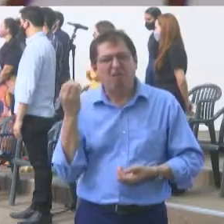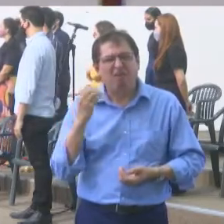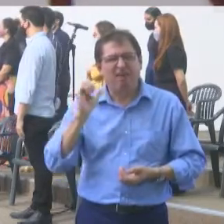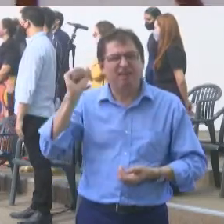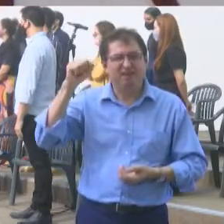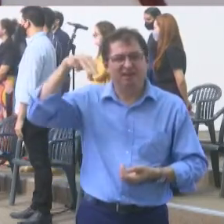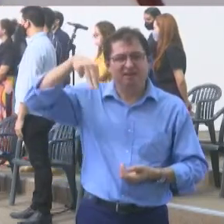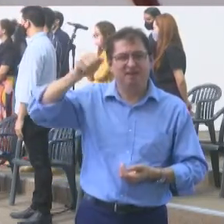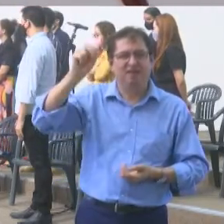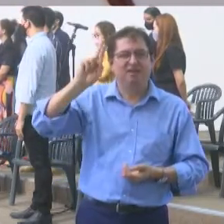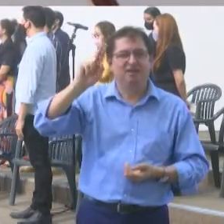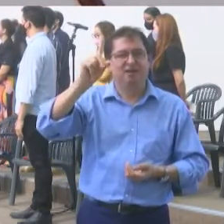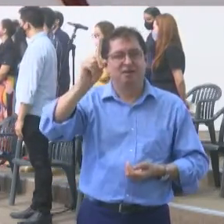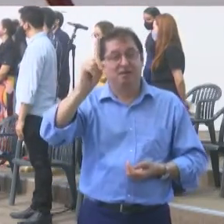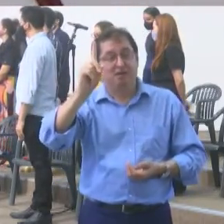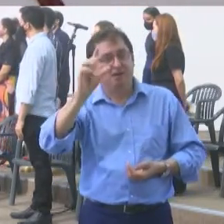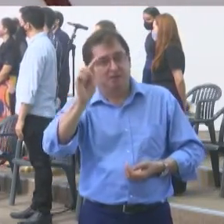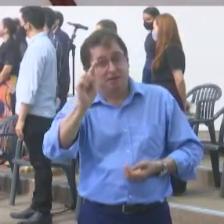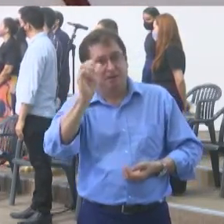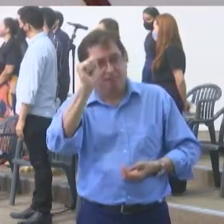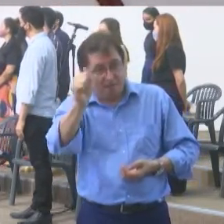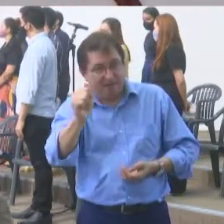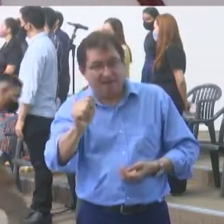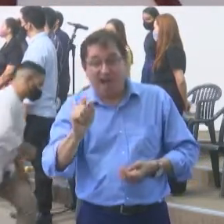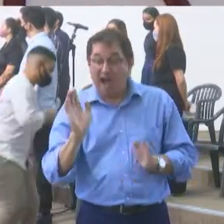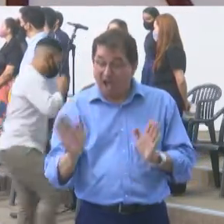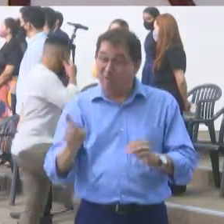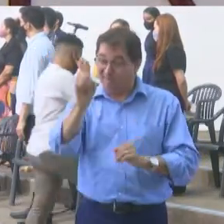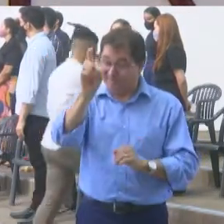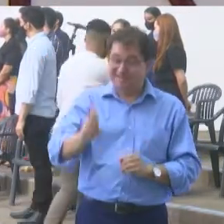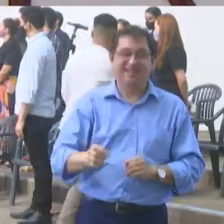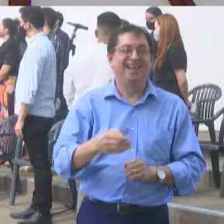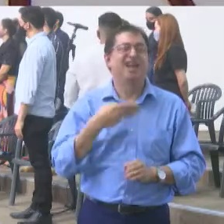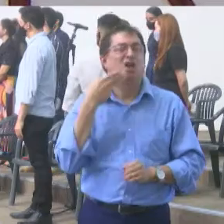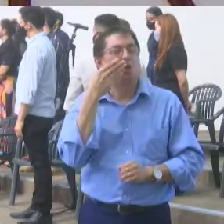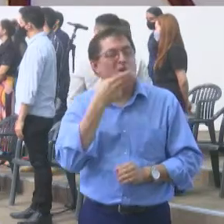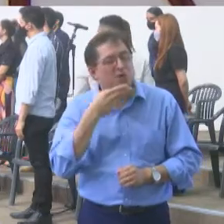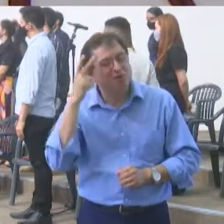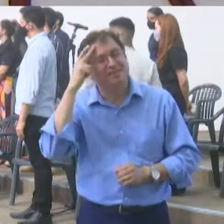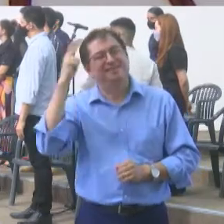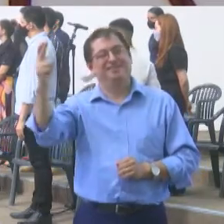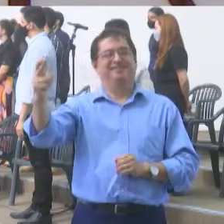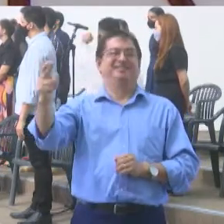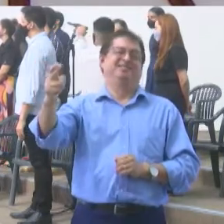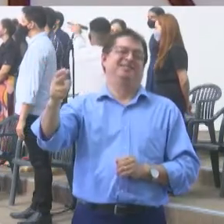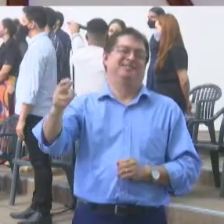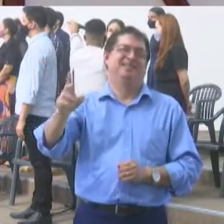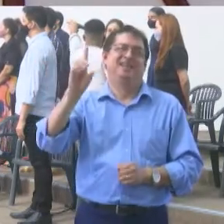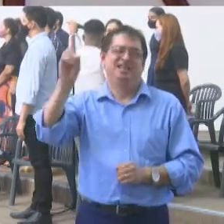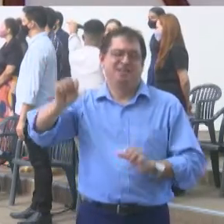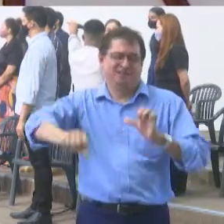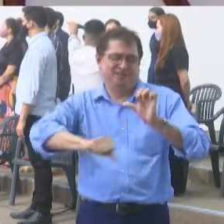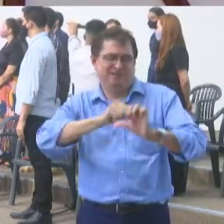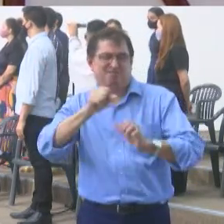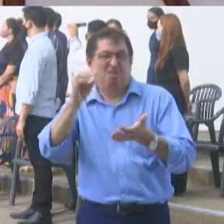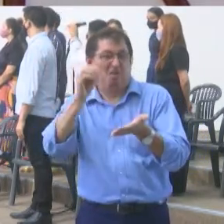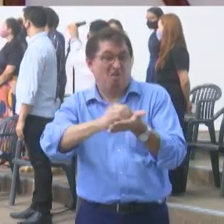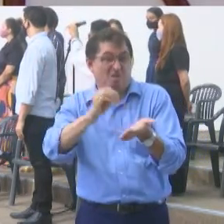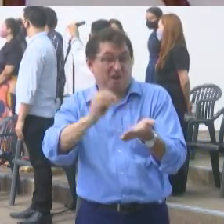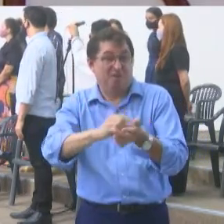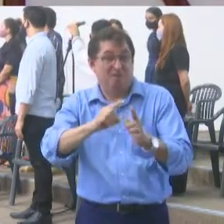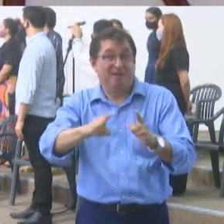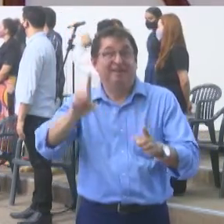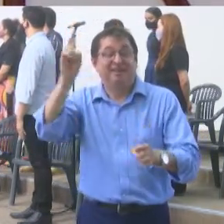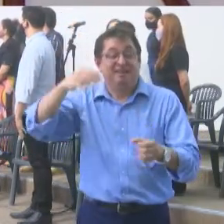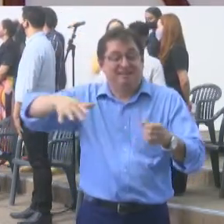celebrando, cantando a Deus, segurando no braço uma criança. Deus traz da falta à abundância. Ela não tinha alimento, não tinha onde